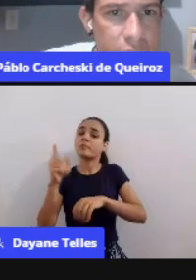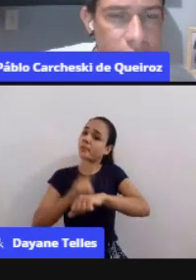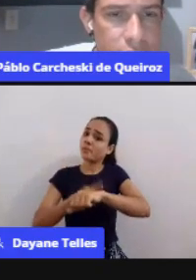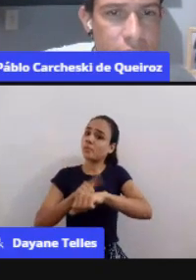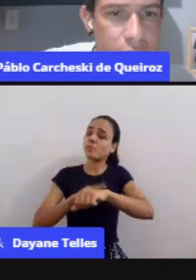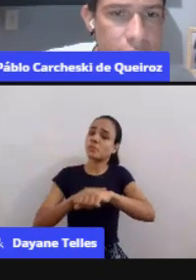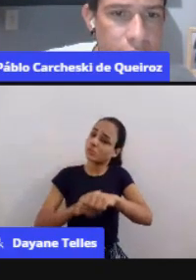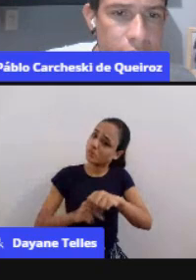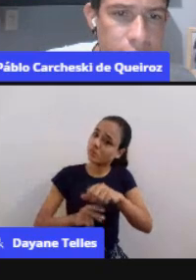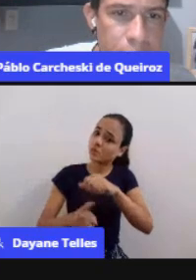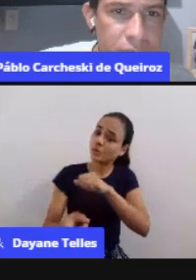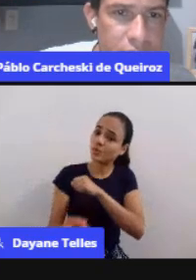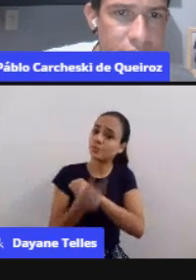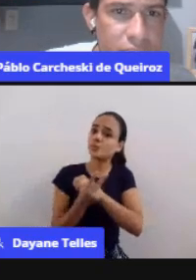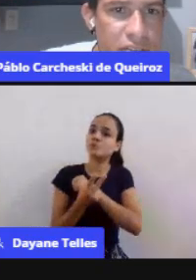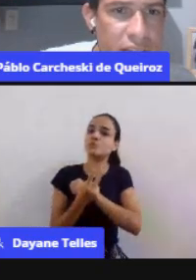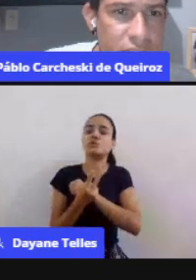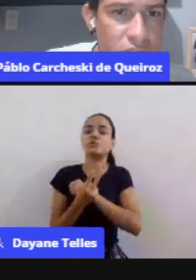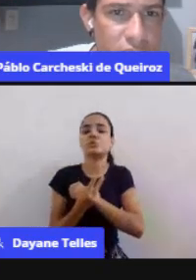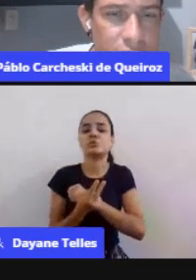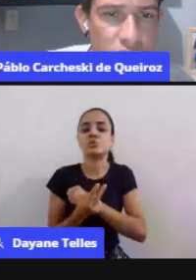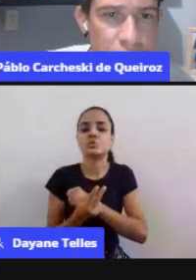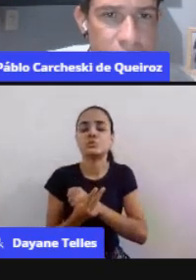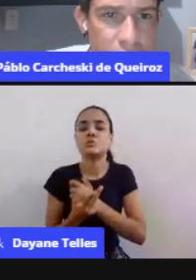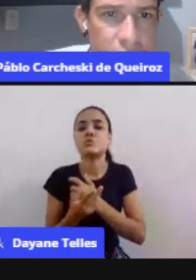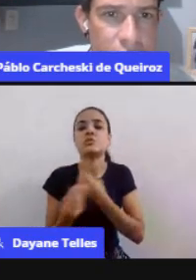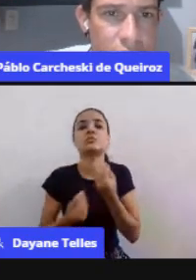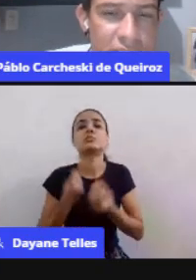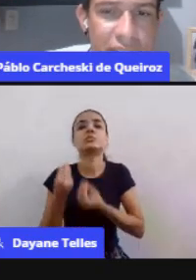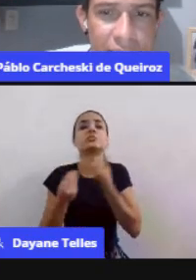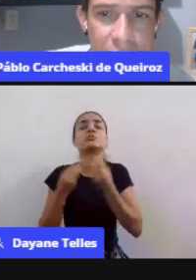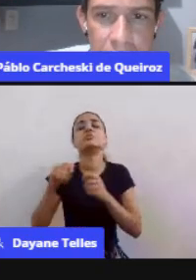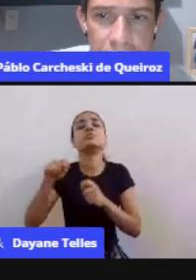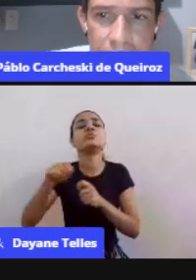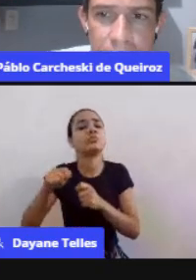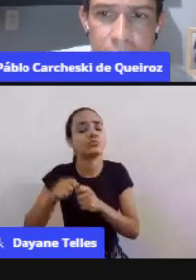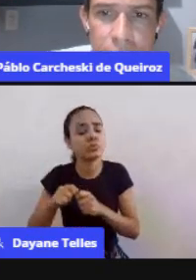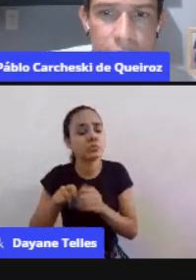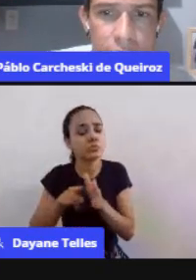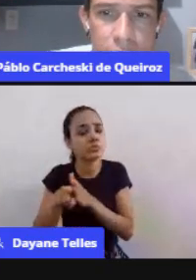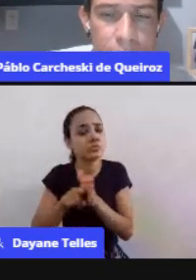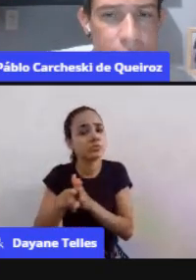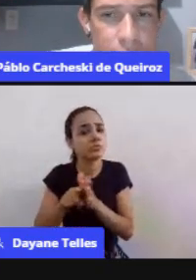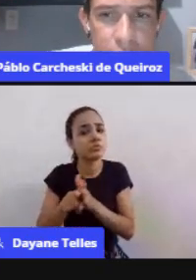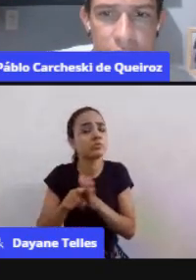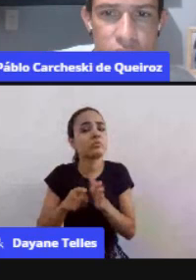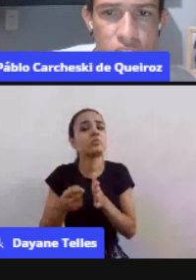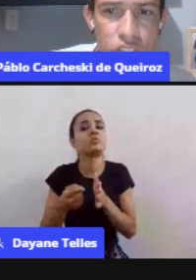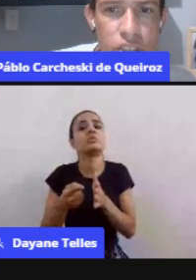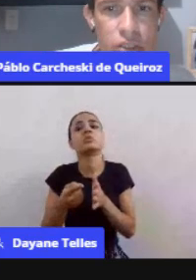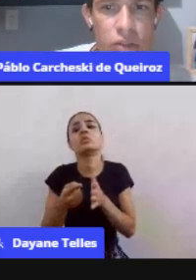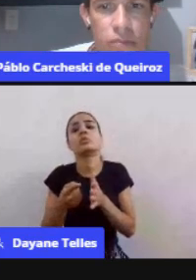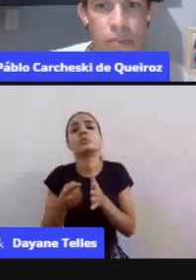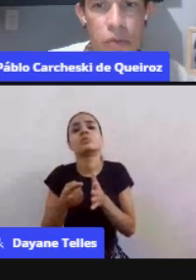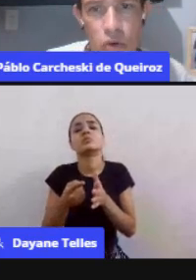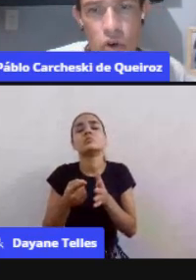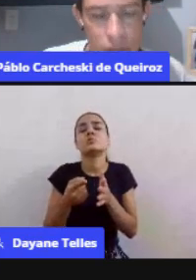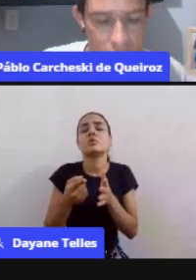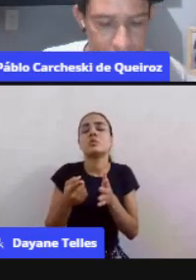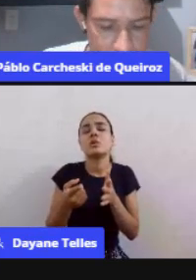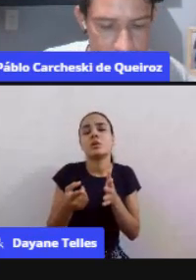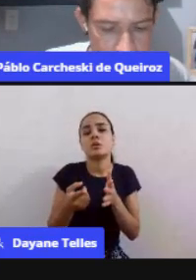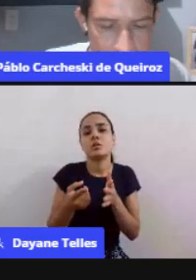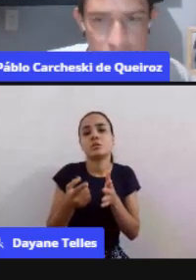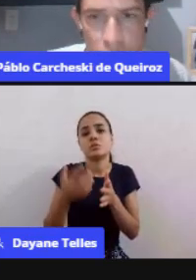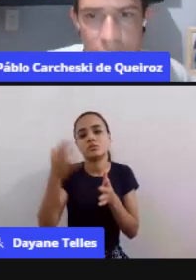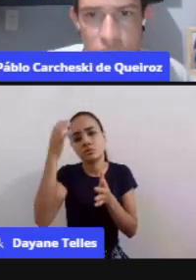mesmo essa pesquisa, essa navegação na internet de maneira séria, né? E aí também a gente, por